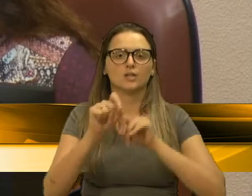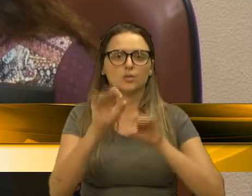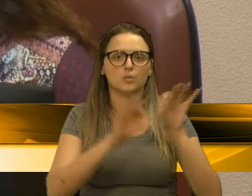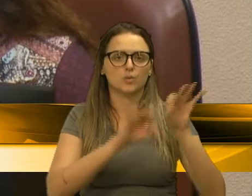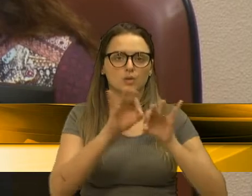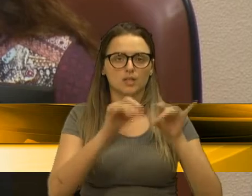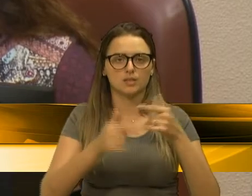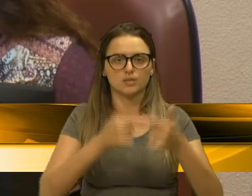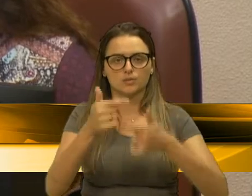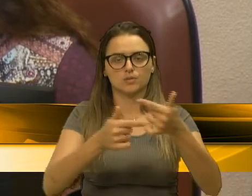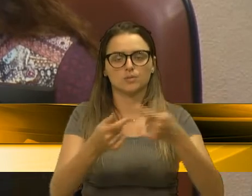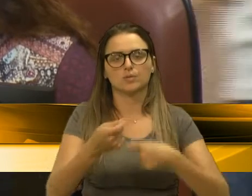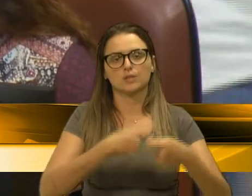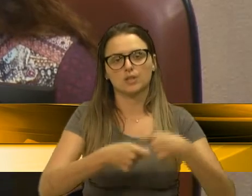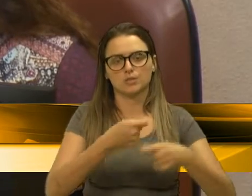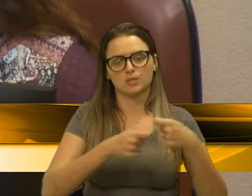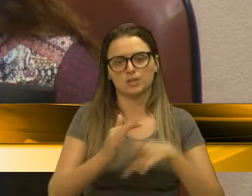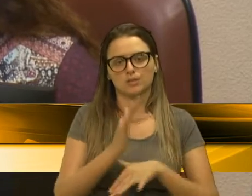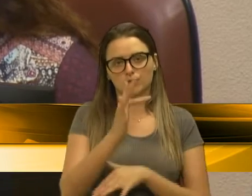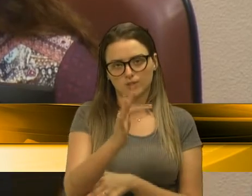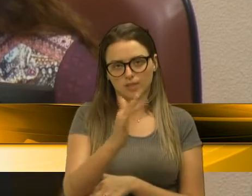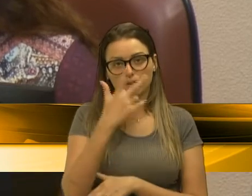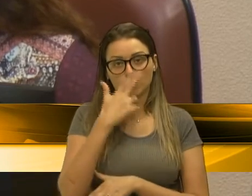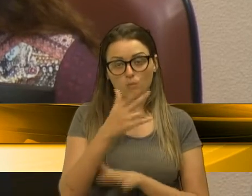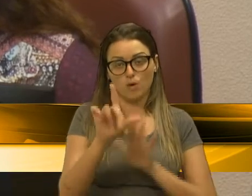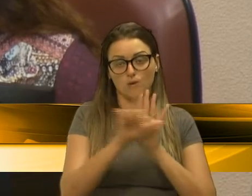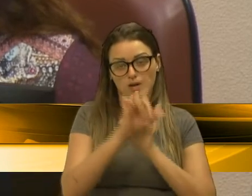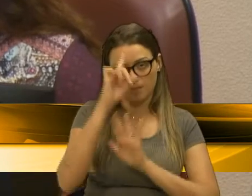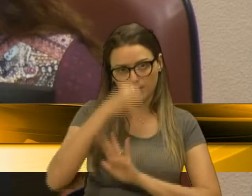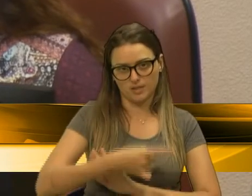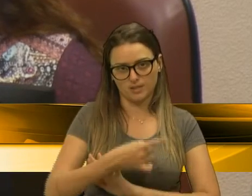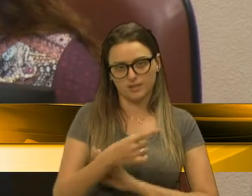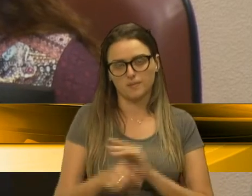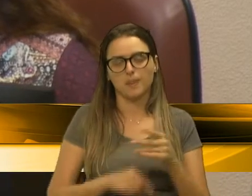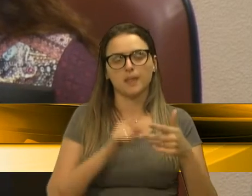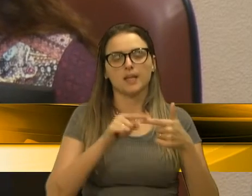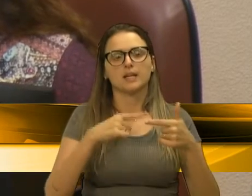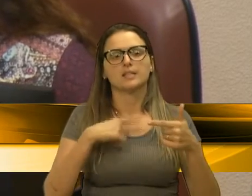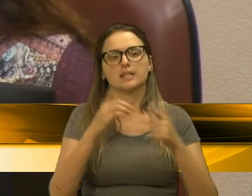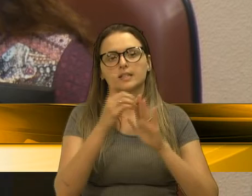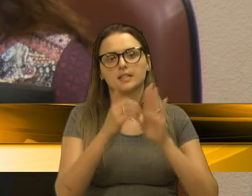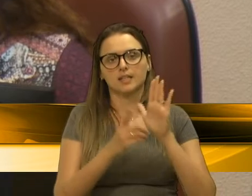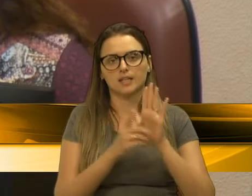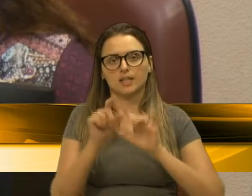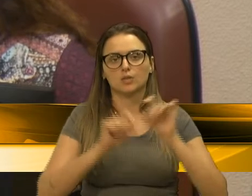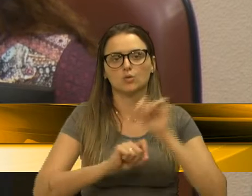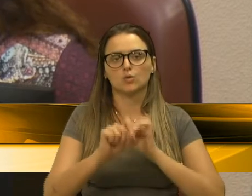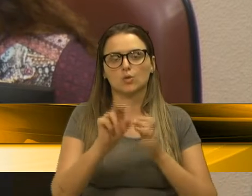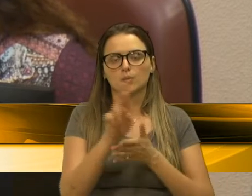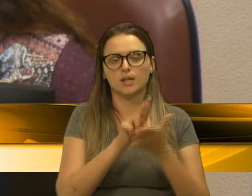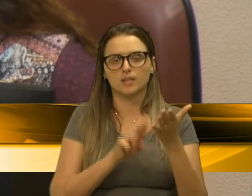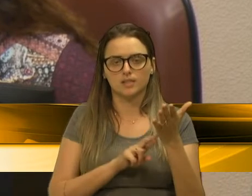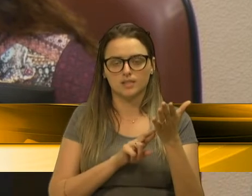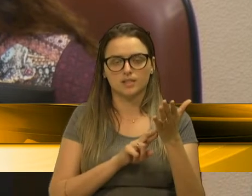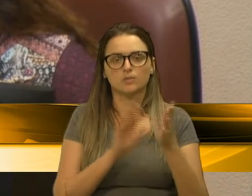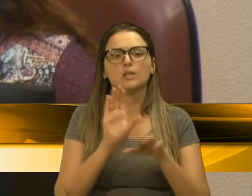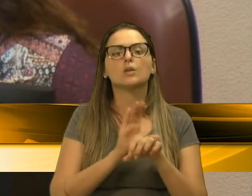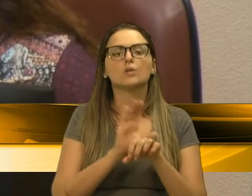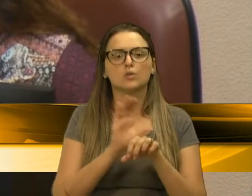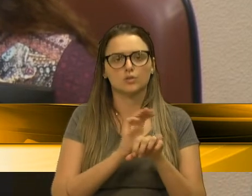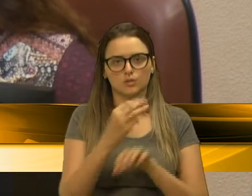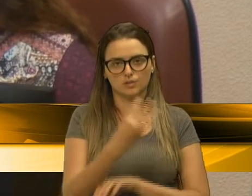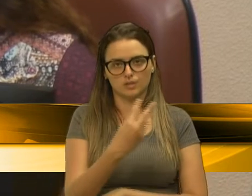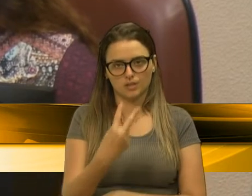e o funcionamento da administração federal na forma da lei. Dispor mediante decreto sobre redação dada pela Emenda Constitucional